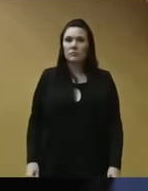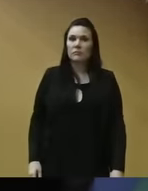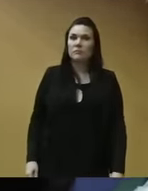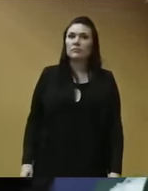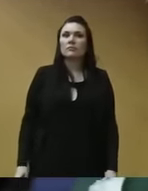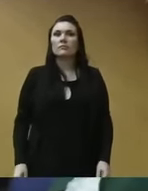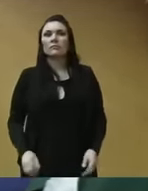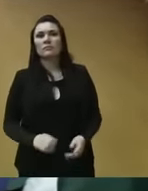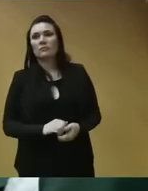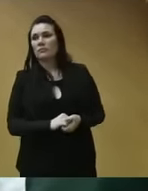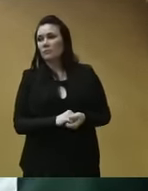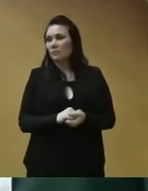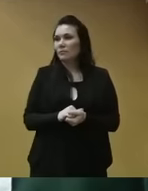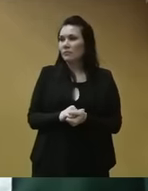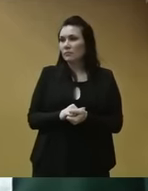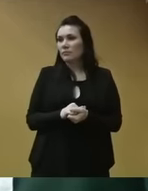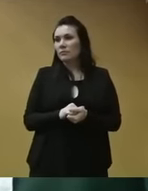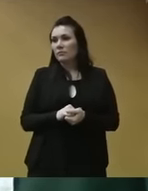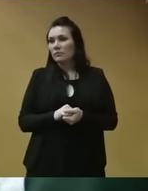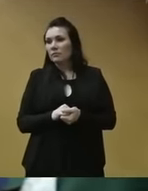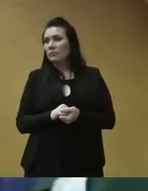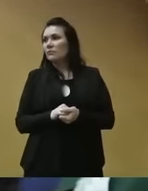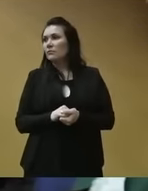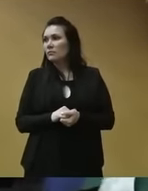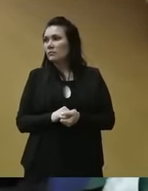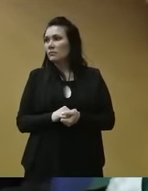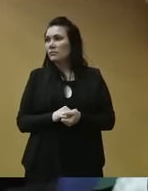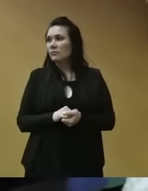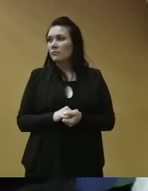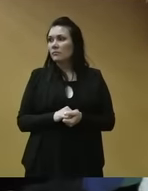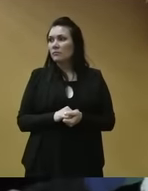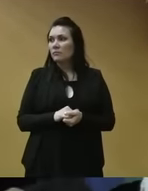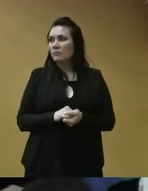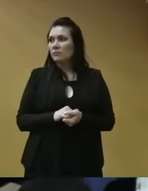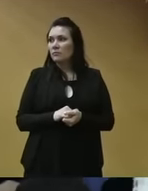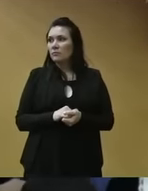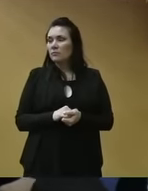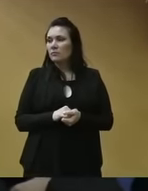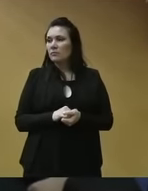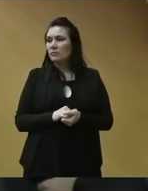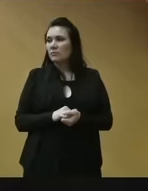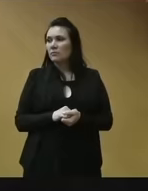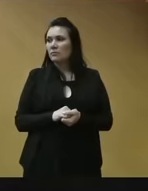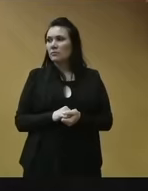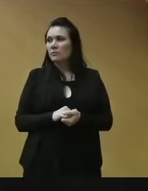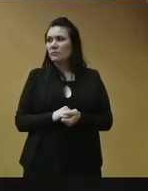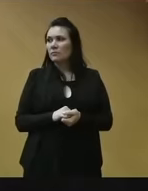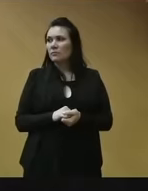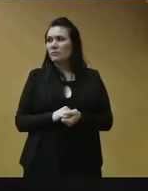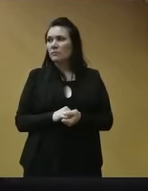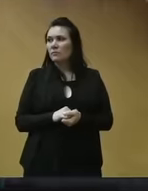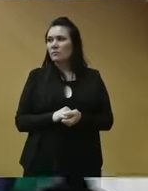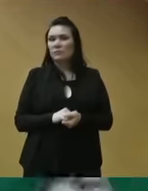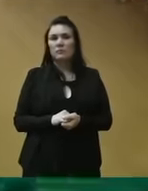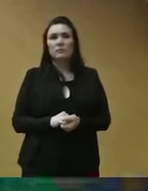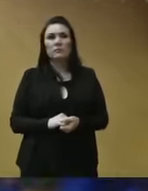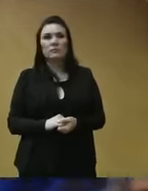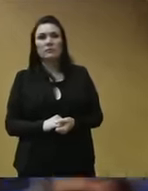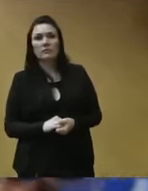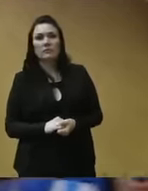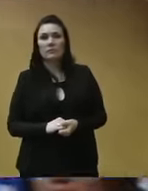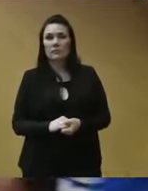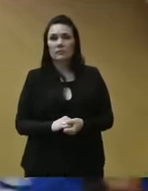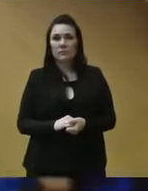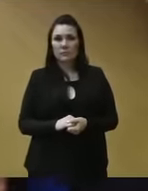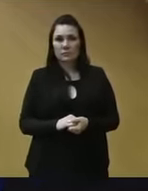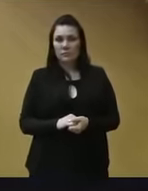girl. I can never ever find the right words, and there's no way this is real life. There's no telling you're the right